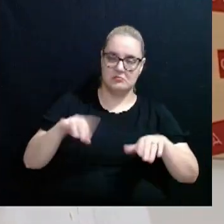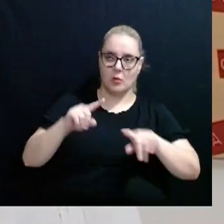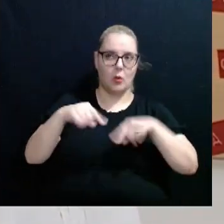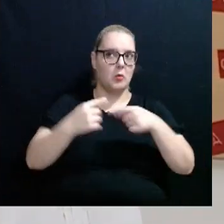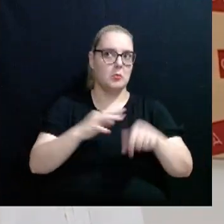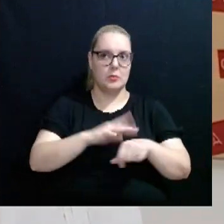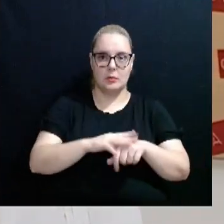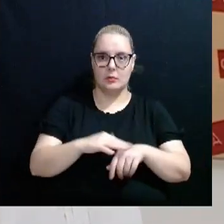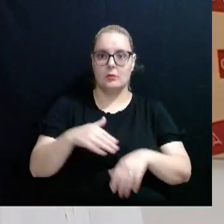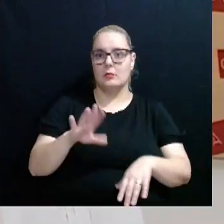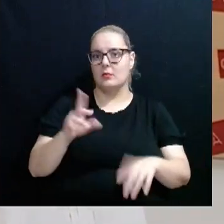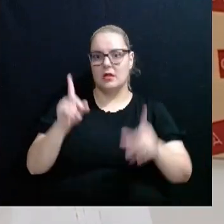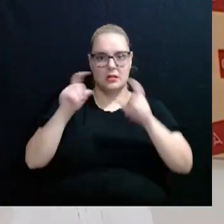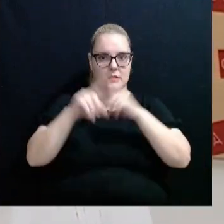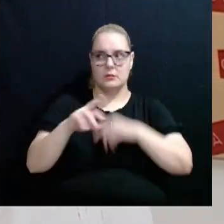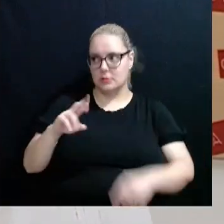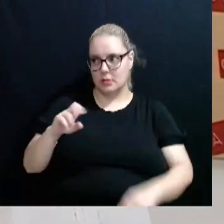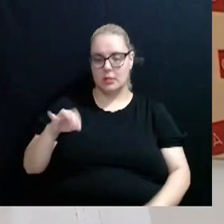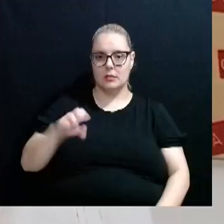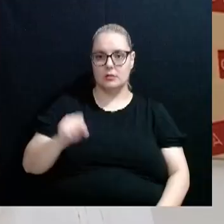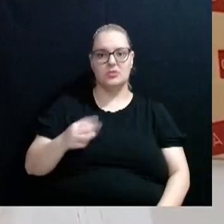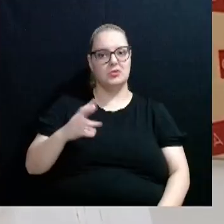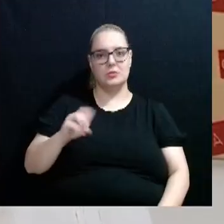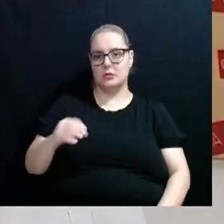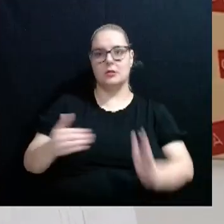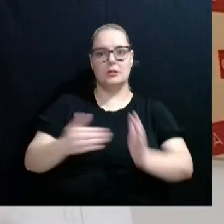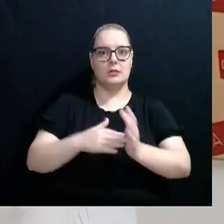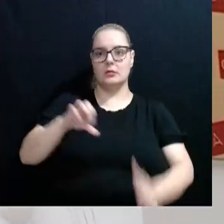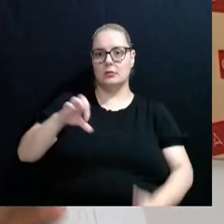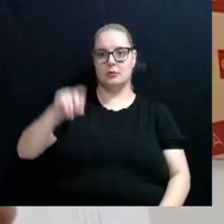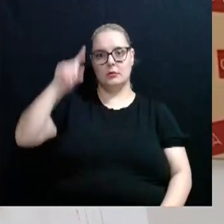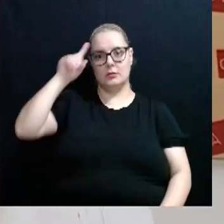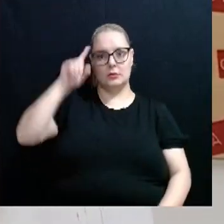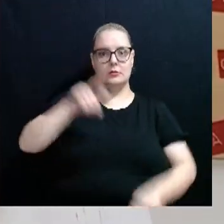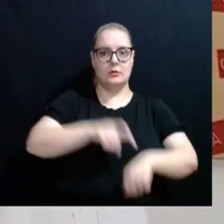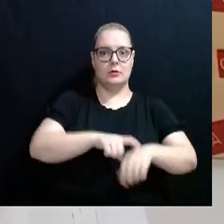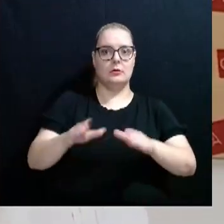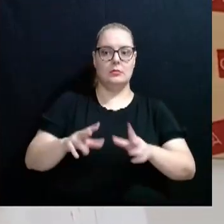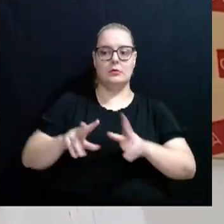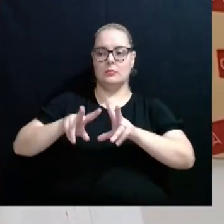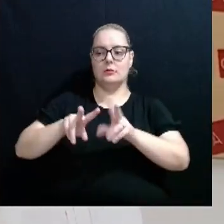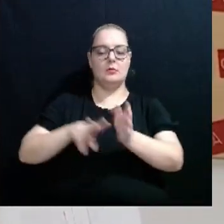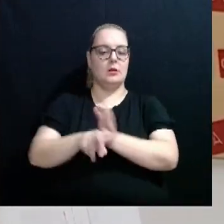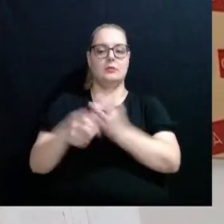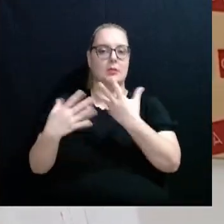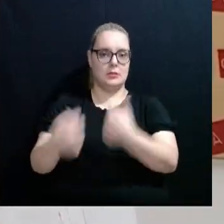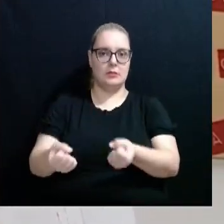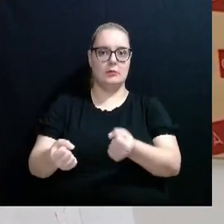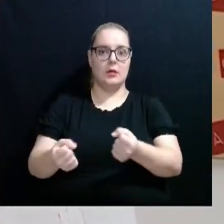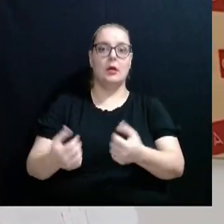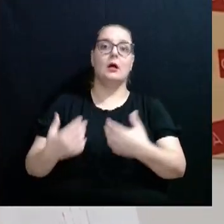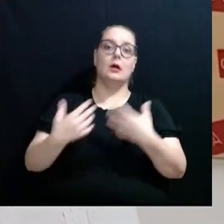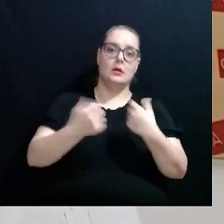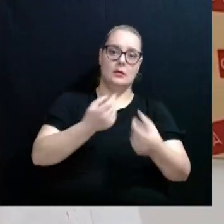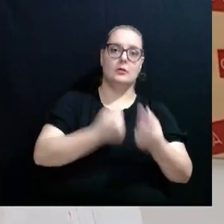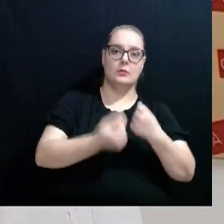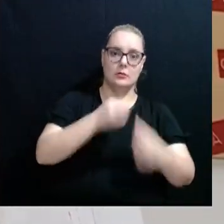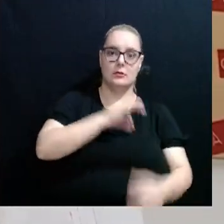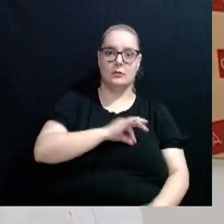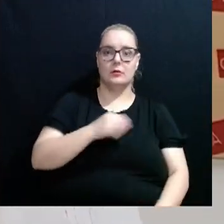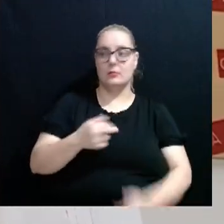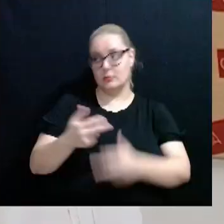raras, a maioria é de 30 a 90 dias. Passou esse período, foi diagnosticado, você recebe. E algo interessante de